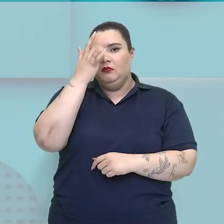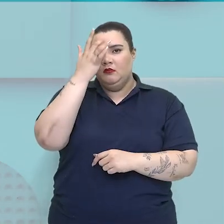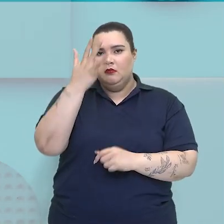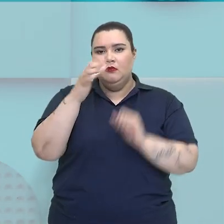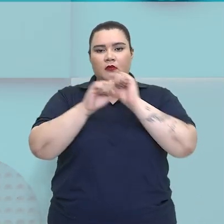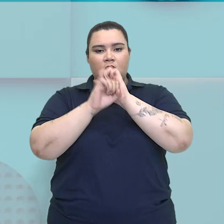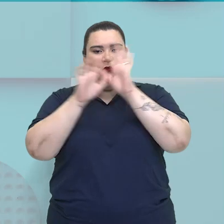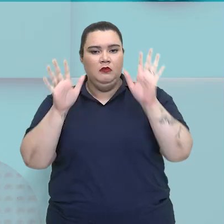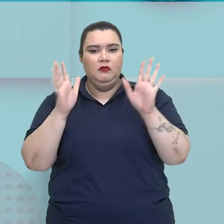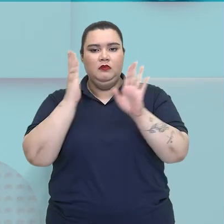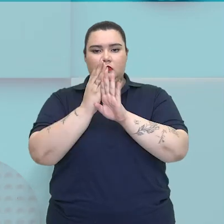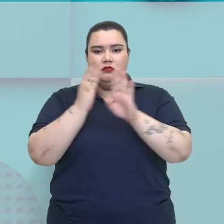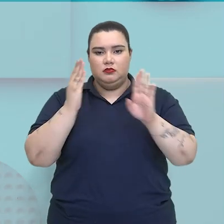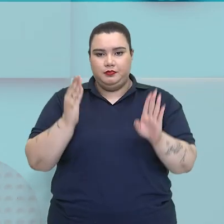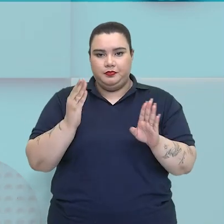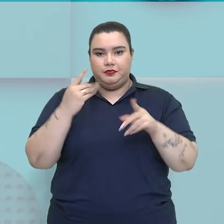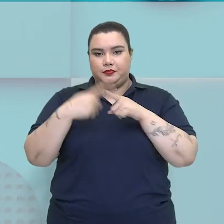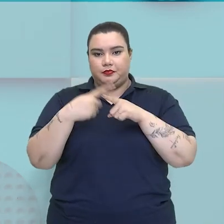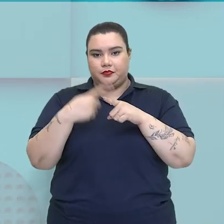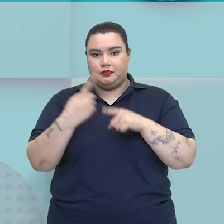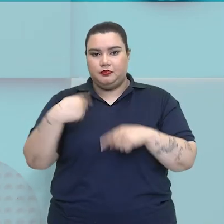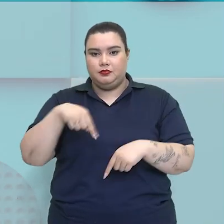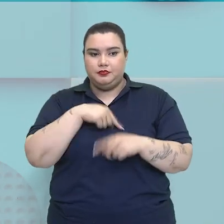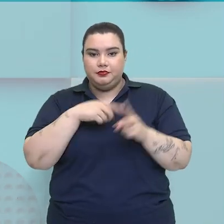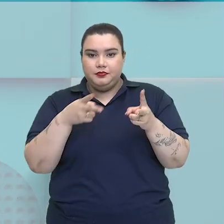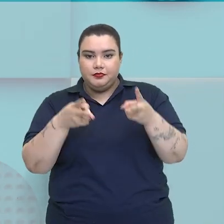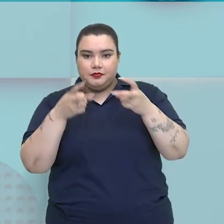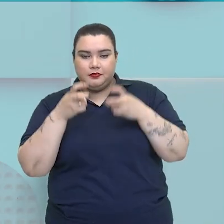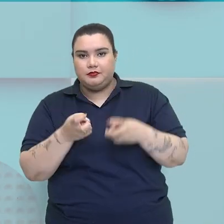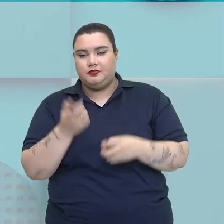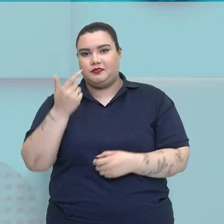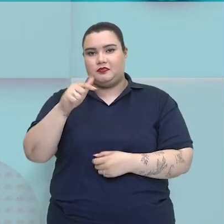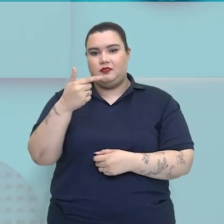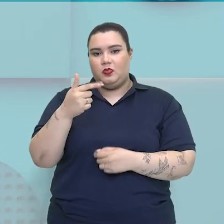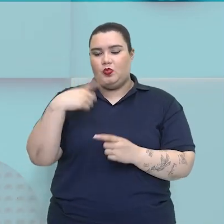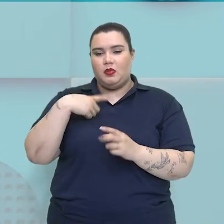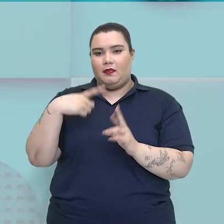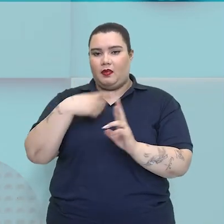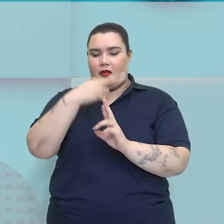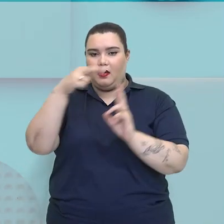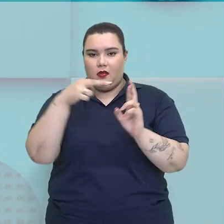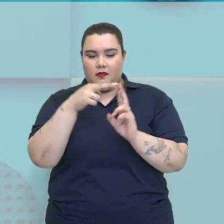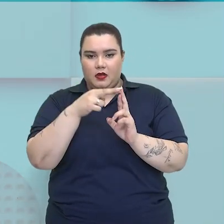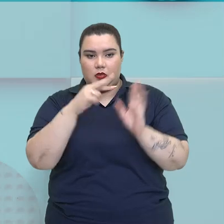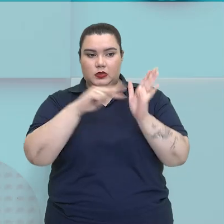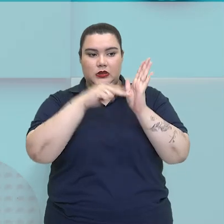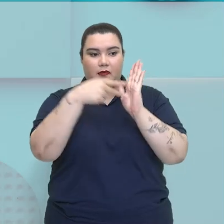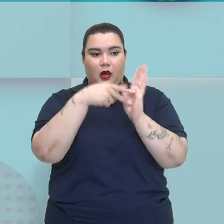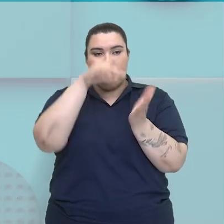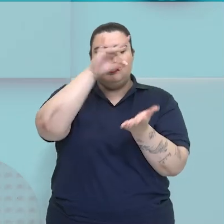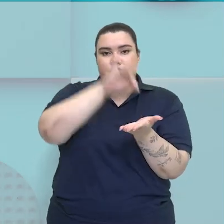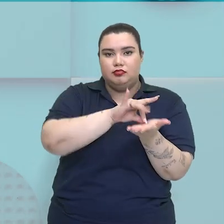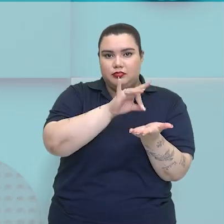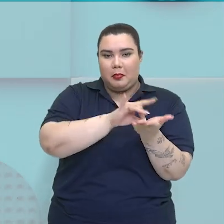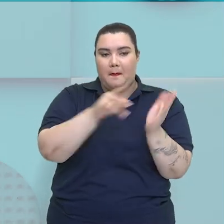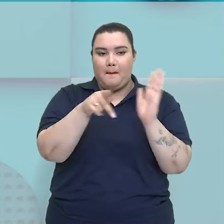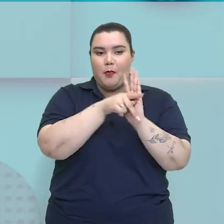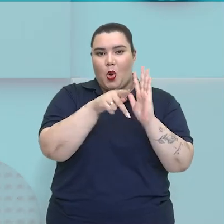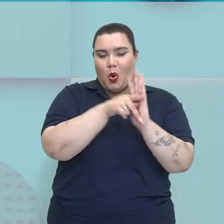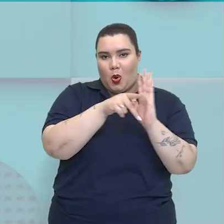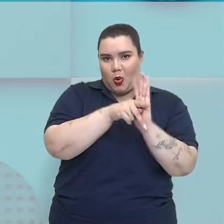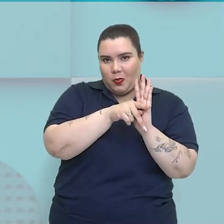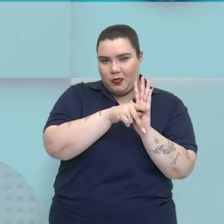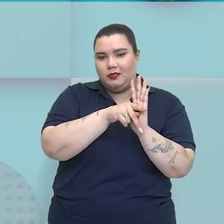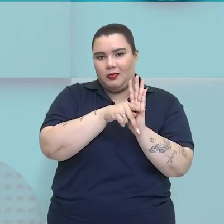fácil identificar, né? Porque a gente nota que não está se referindo ao sentido mesmo de verdade,